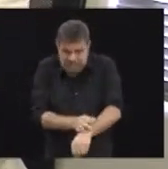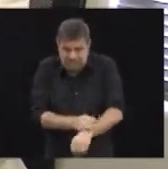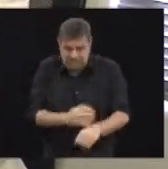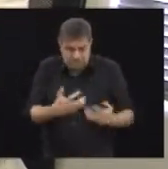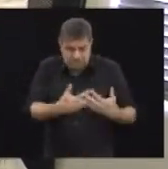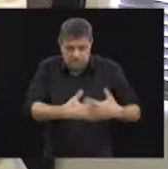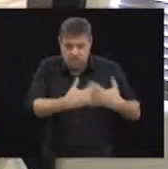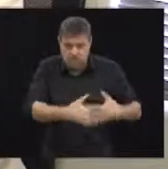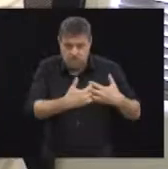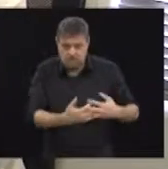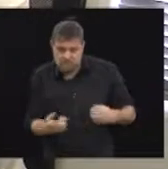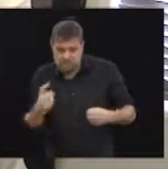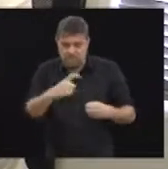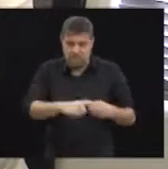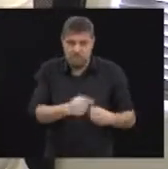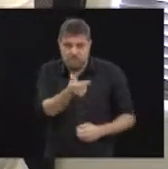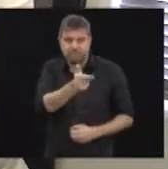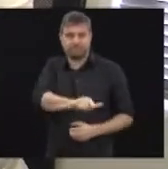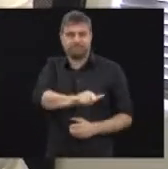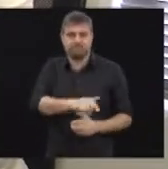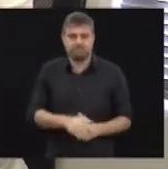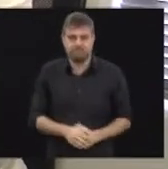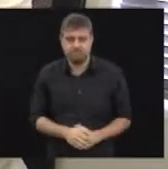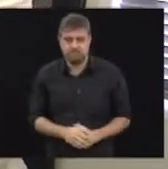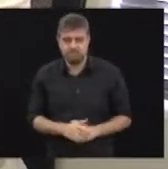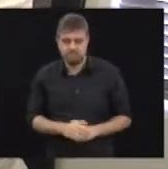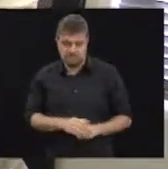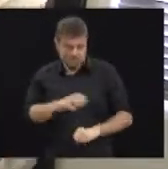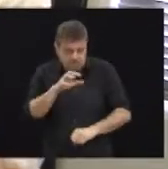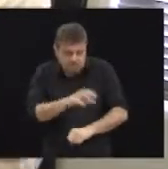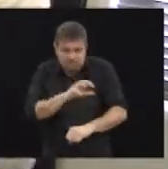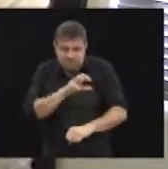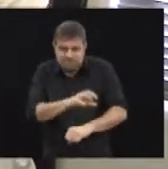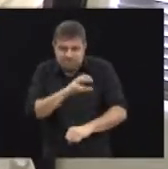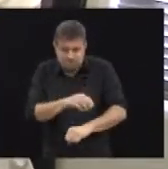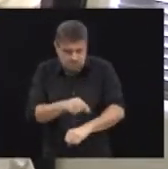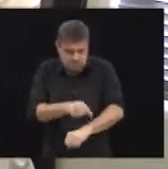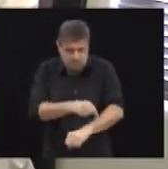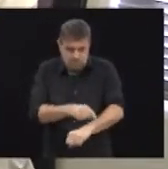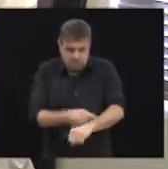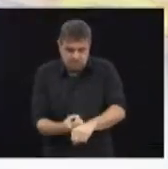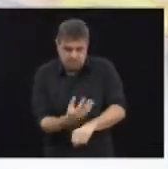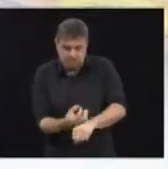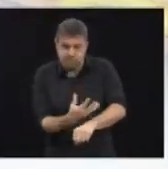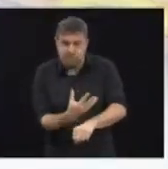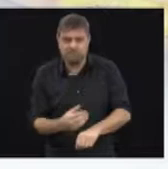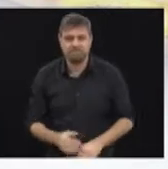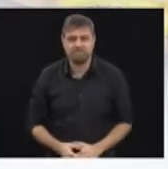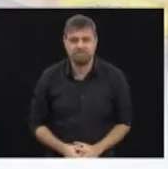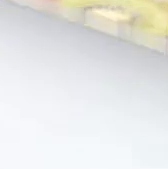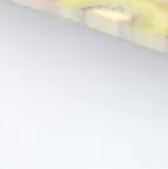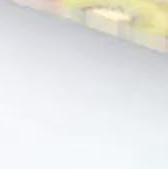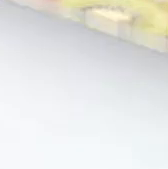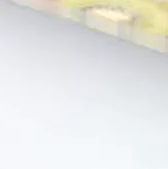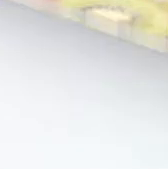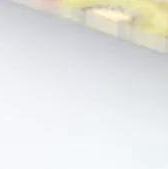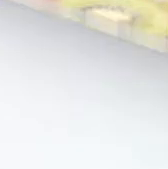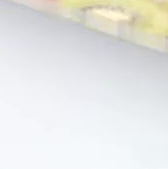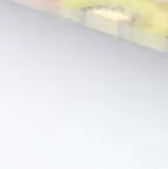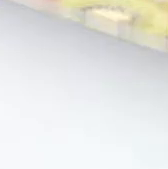tentar produzir pigmento novamente. São estimulantes de pigmentação.